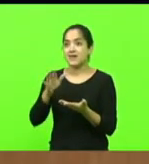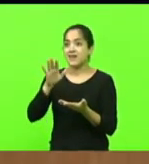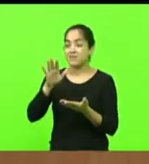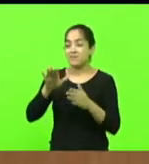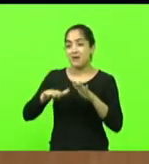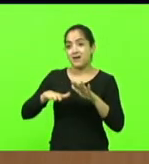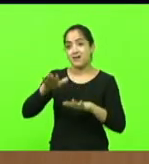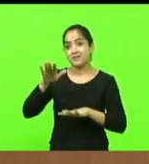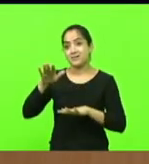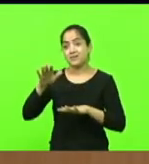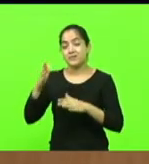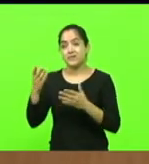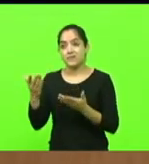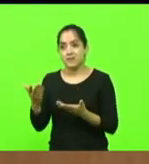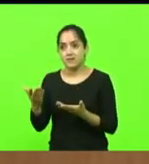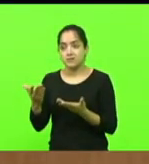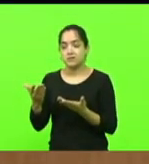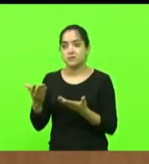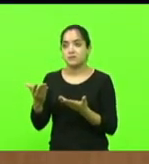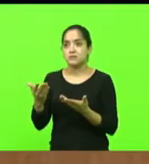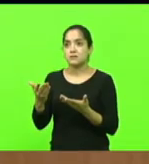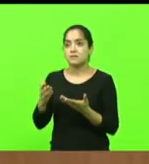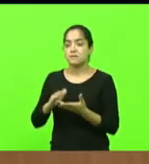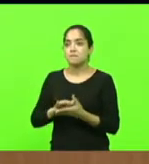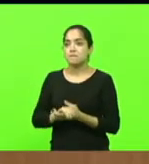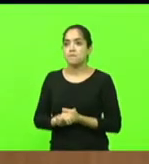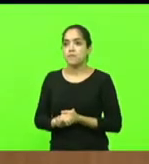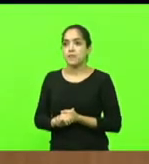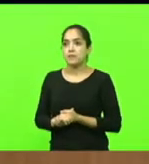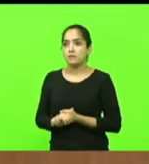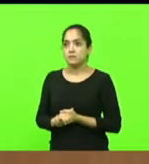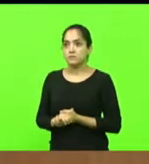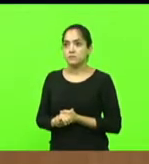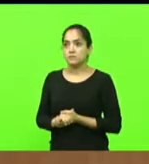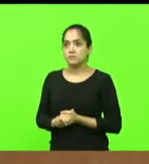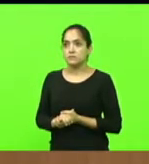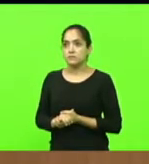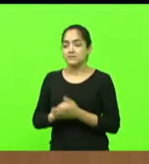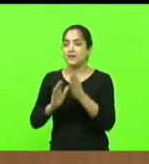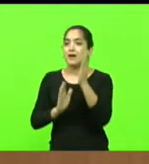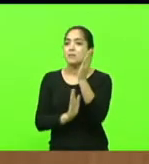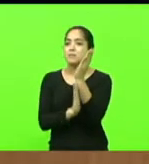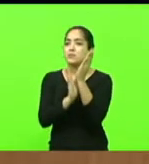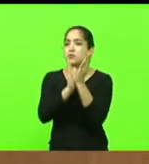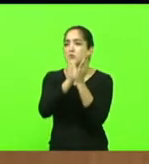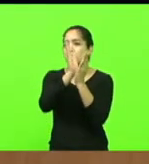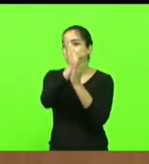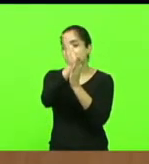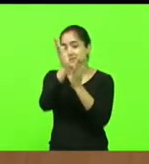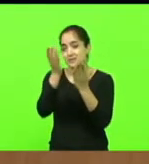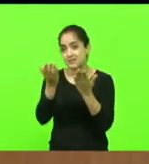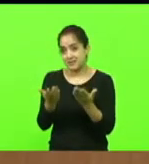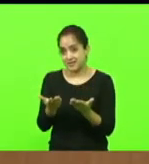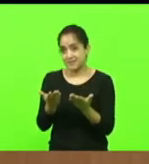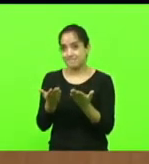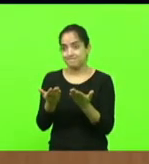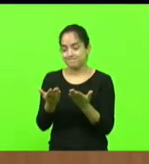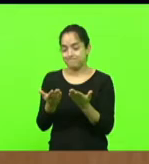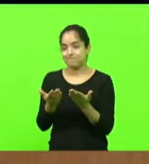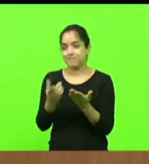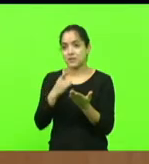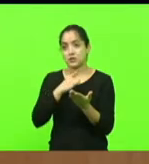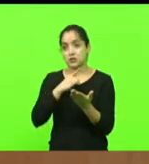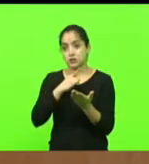vezes, presidente Mauro, a tal da burocracia ou dos burocratas que nós